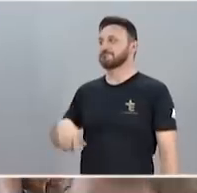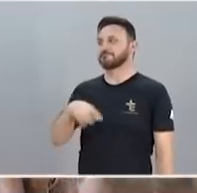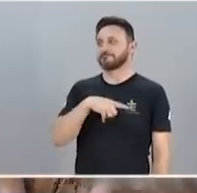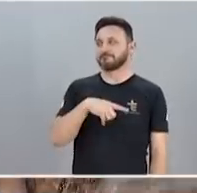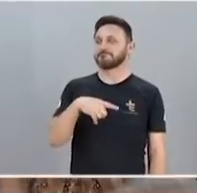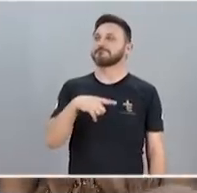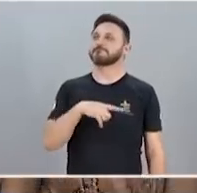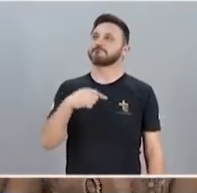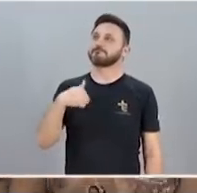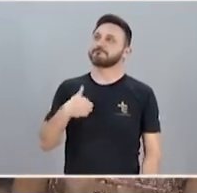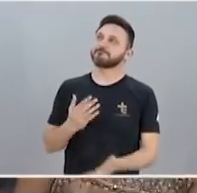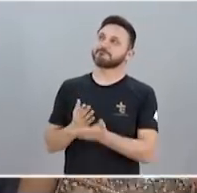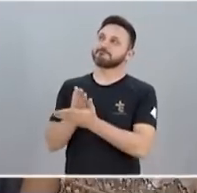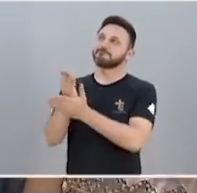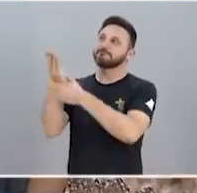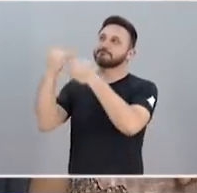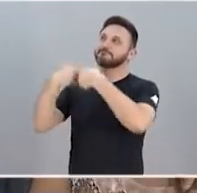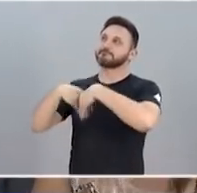hei de te